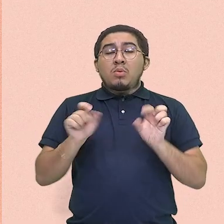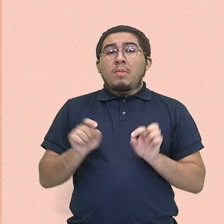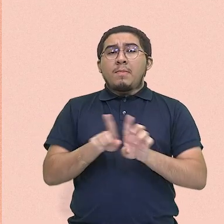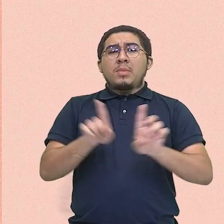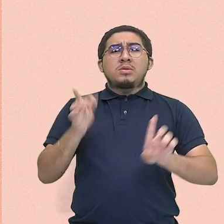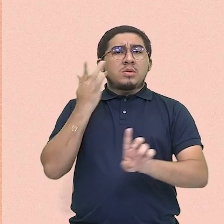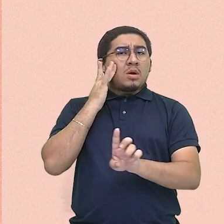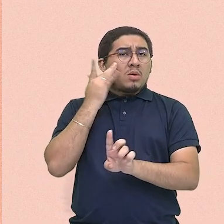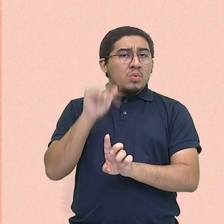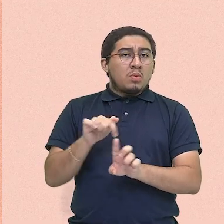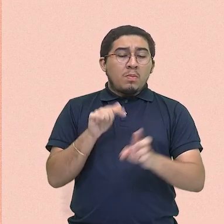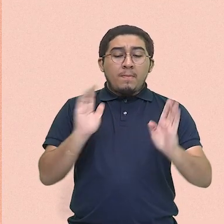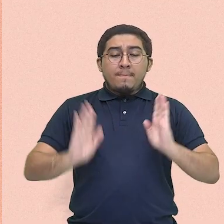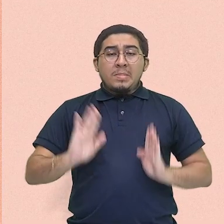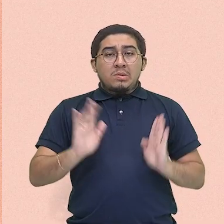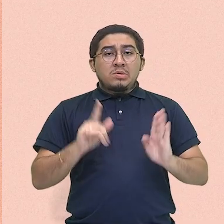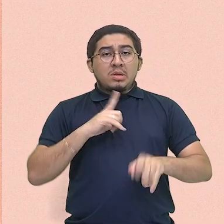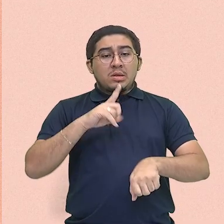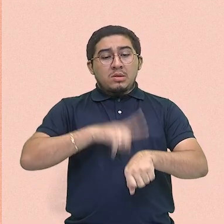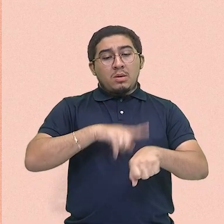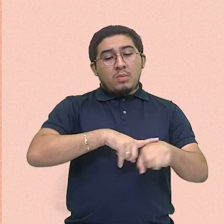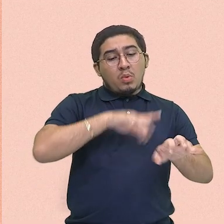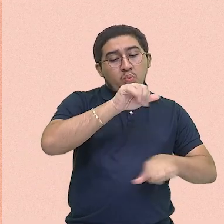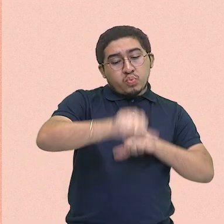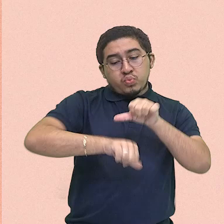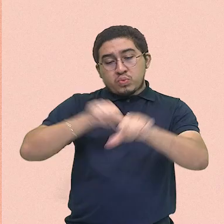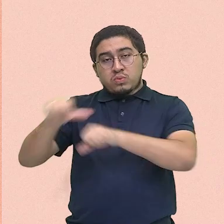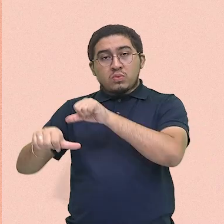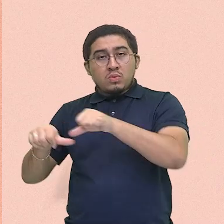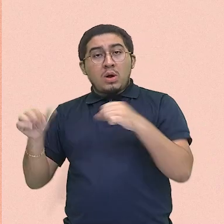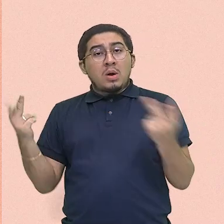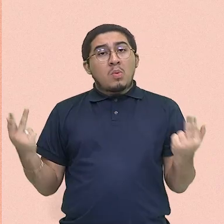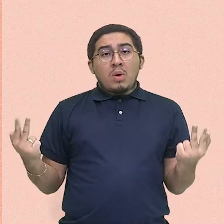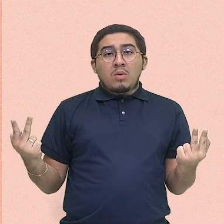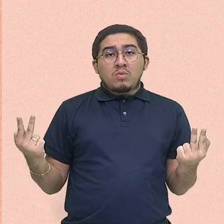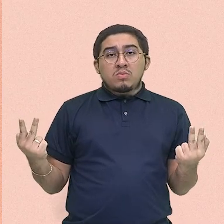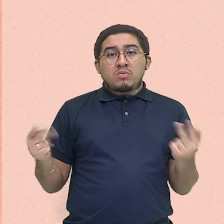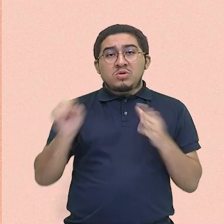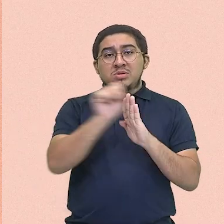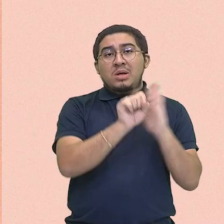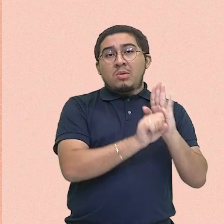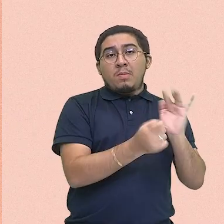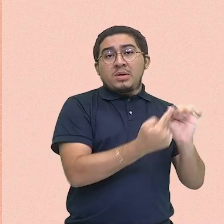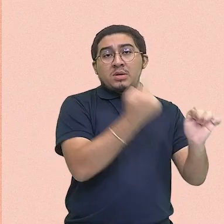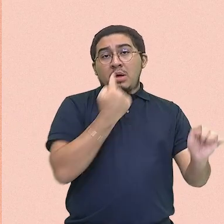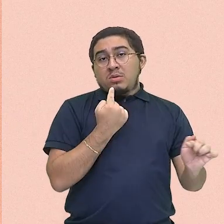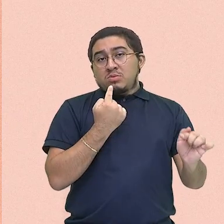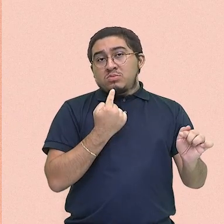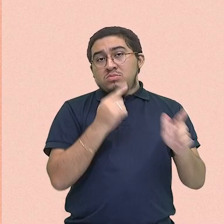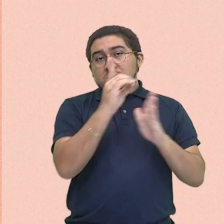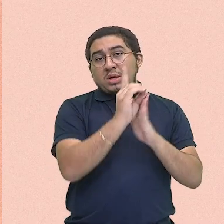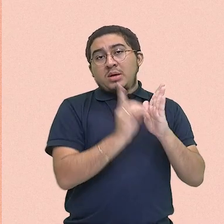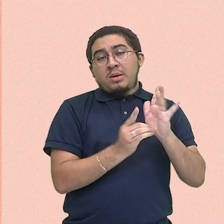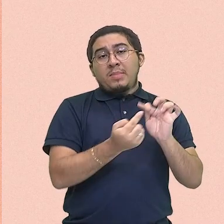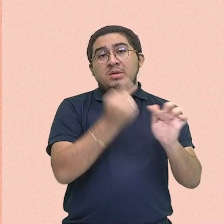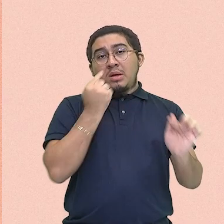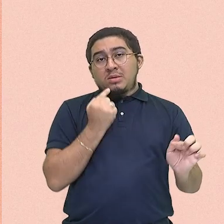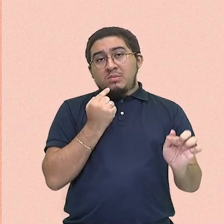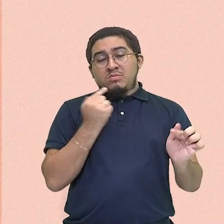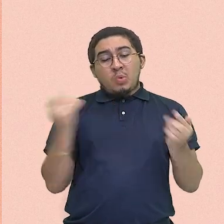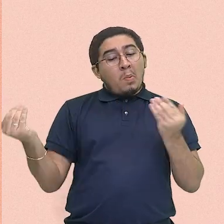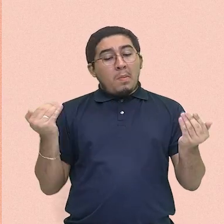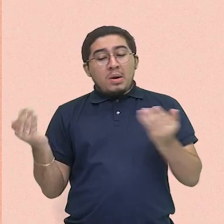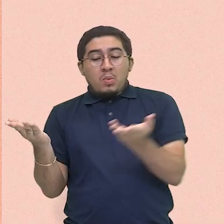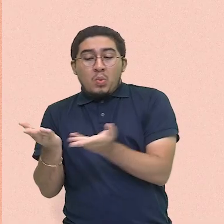que isso, durante o tempo, vem modificando? É igual ao século passado? É igual à década passada? Quais